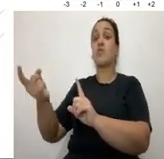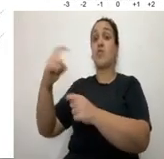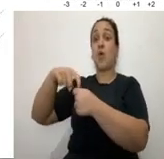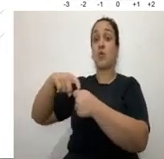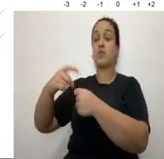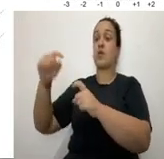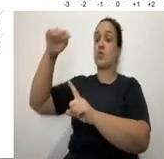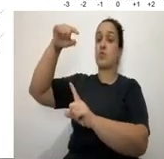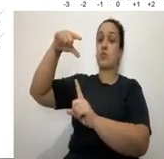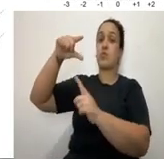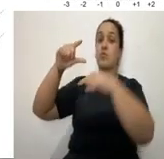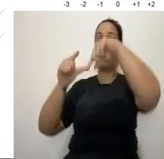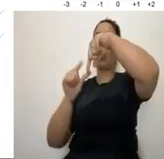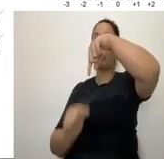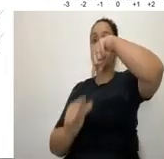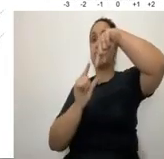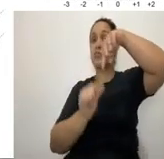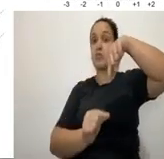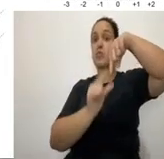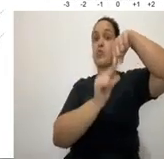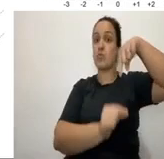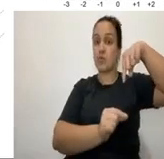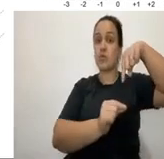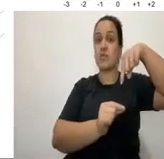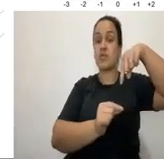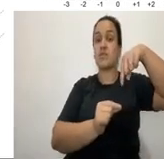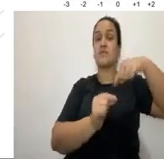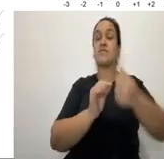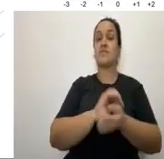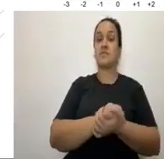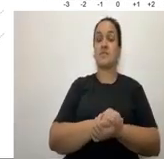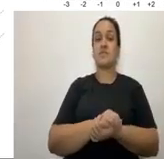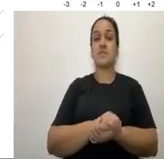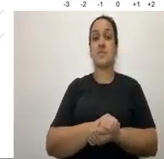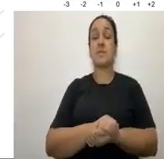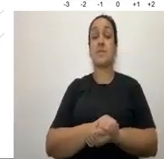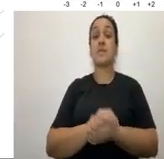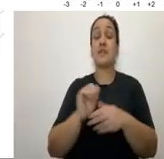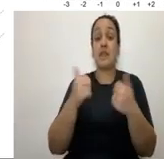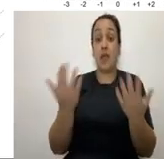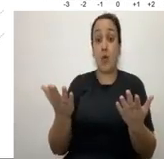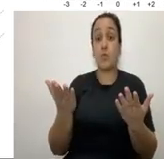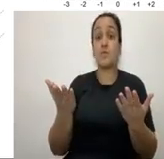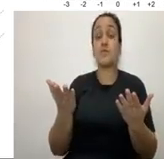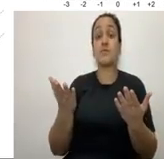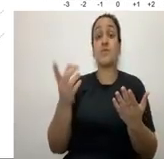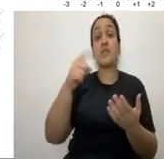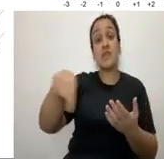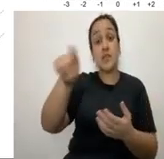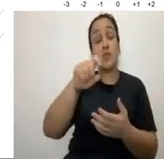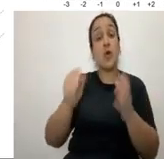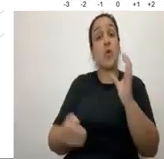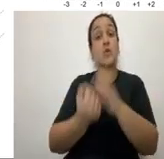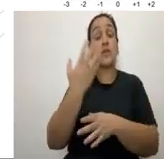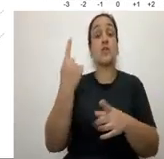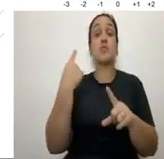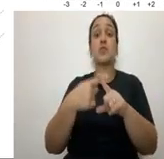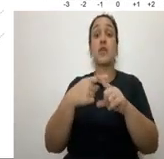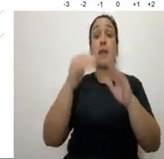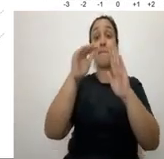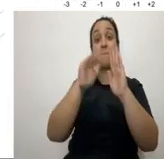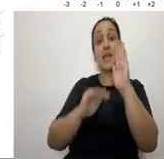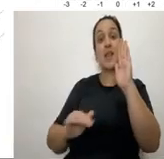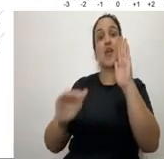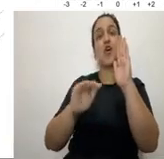vou semi-preencher os 3, para somente no quarto colocar ele desemparelhado. Então, isso